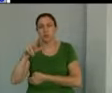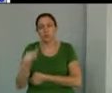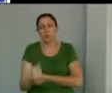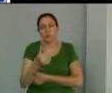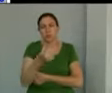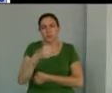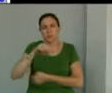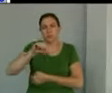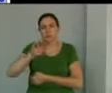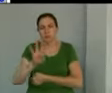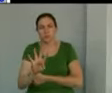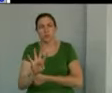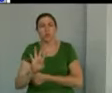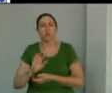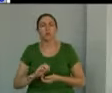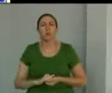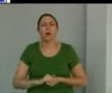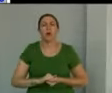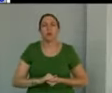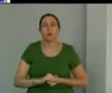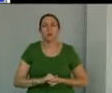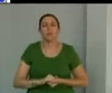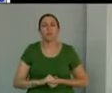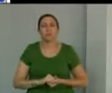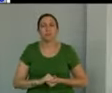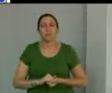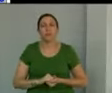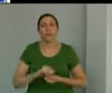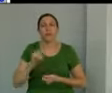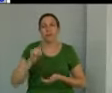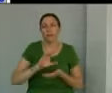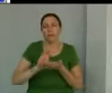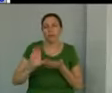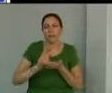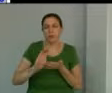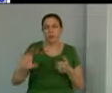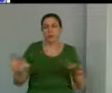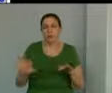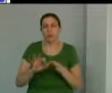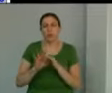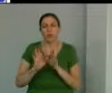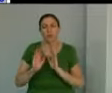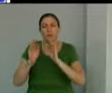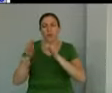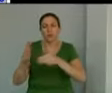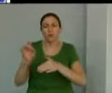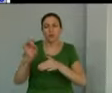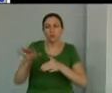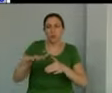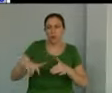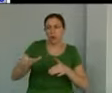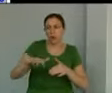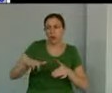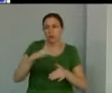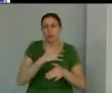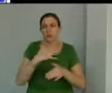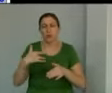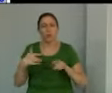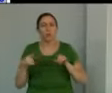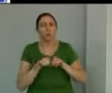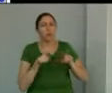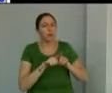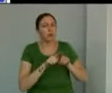22.694.000, então valores da União e do Estado, que são recursos vinculados, que são aplicados em saúde. Nós temos recursos para a educação,